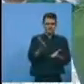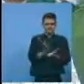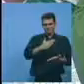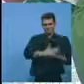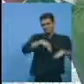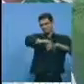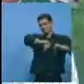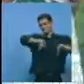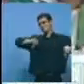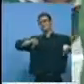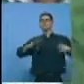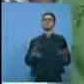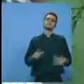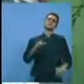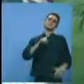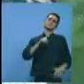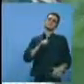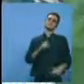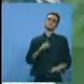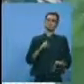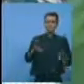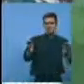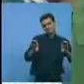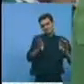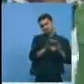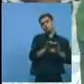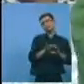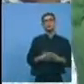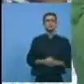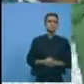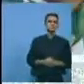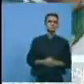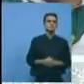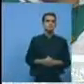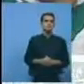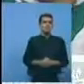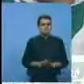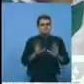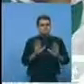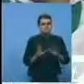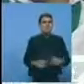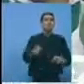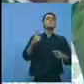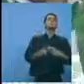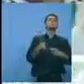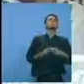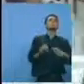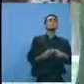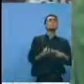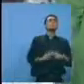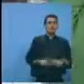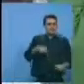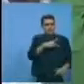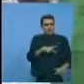comunidade. E por que será que Paulo coloca esses quatro capítulos voltados